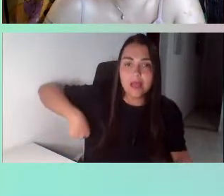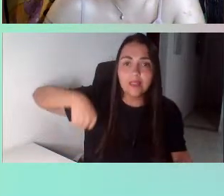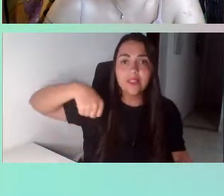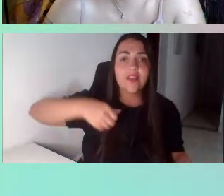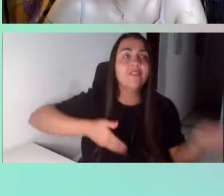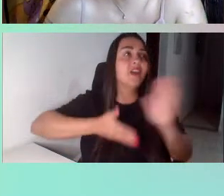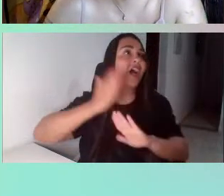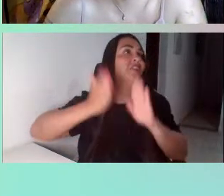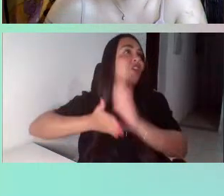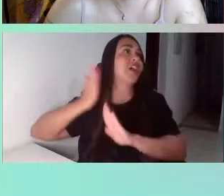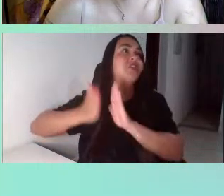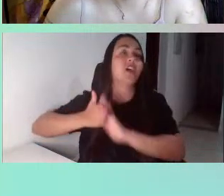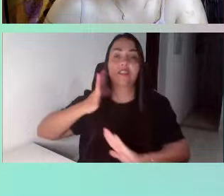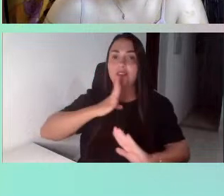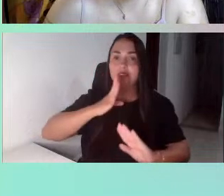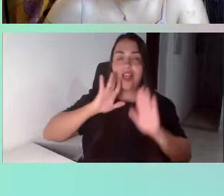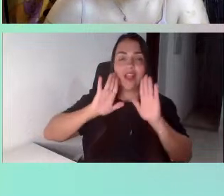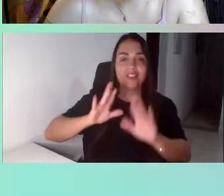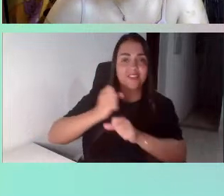tempo.